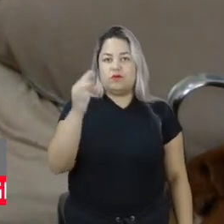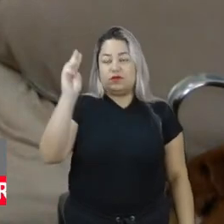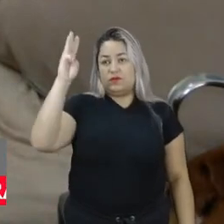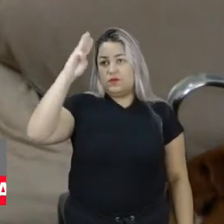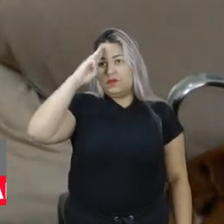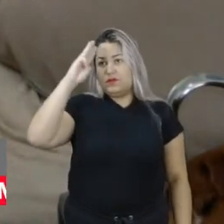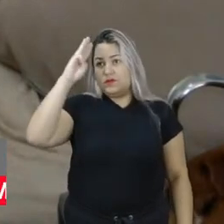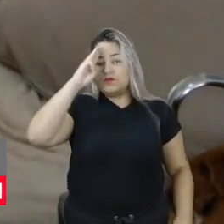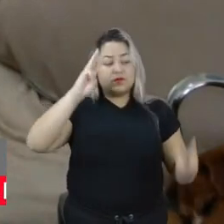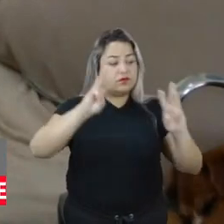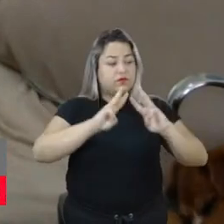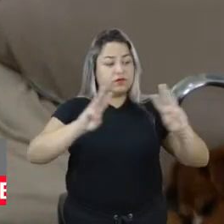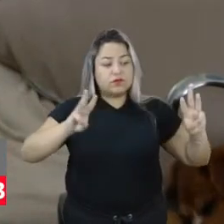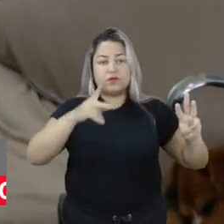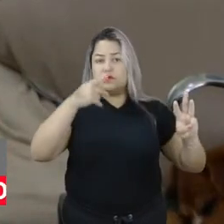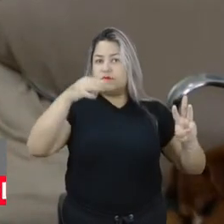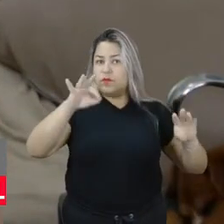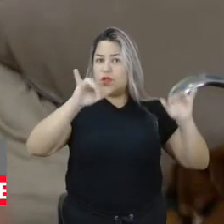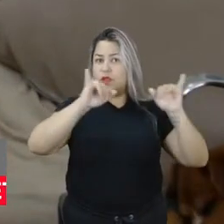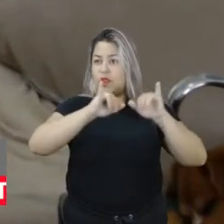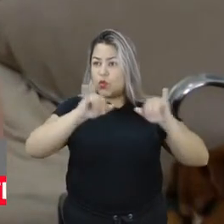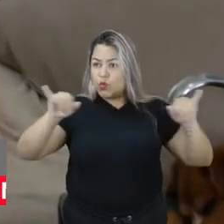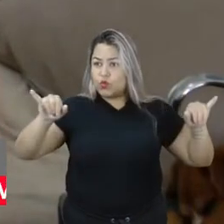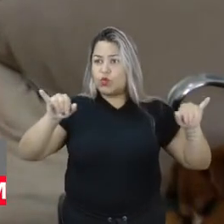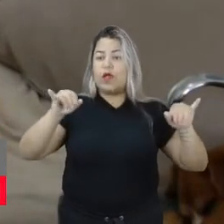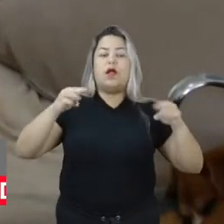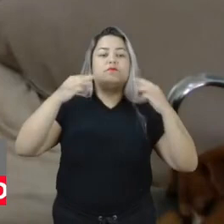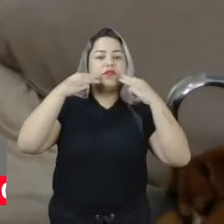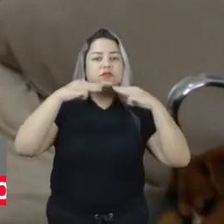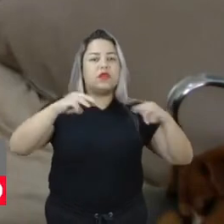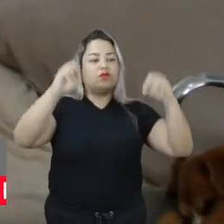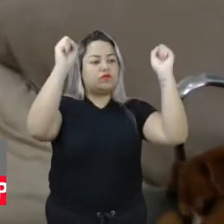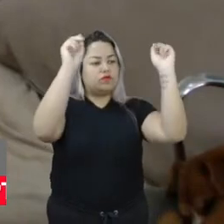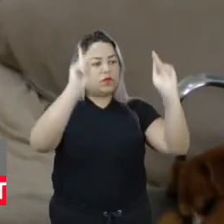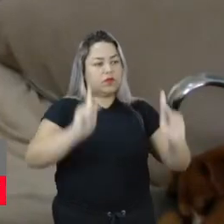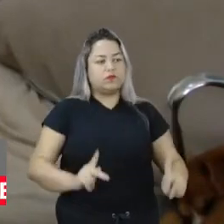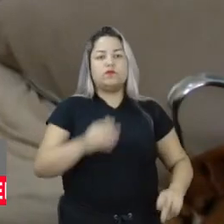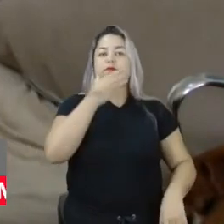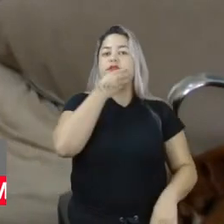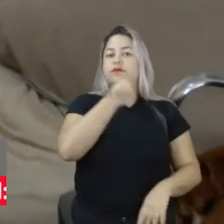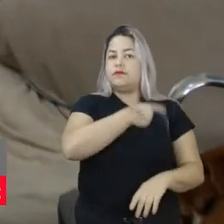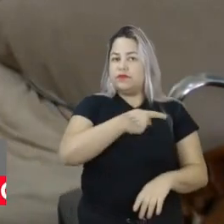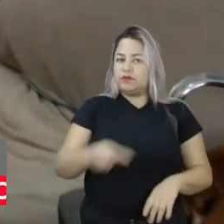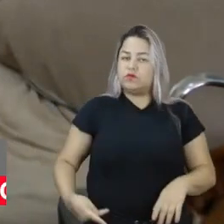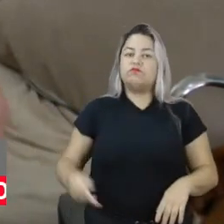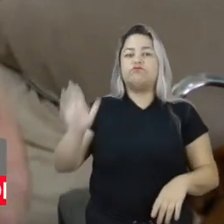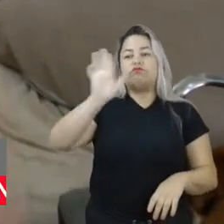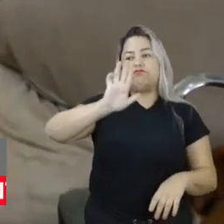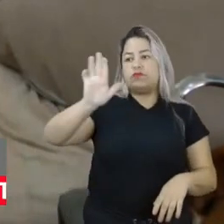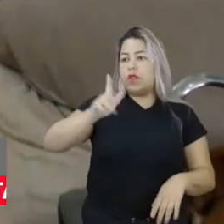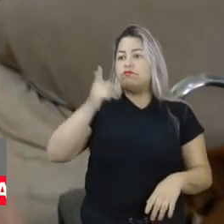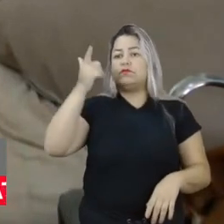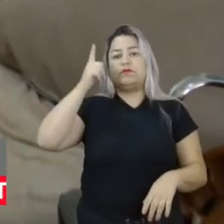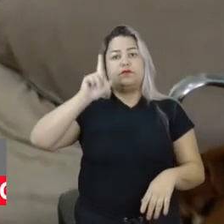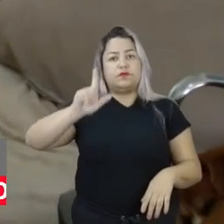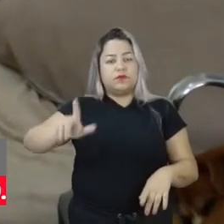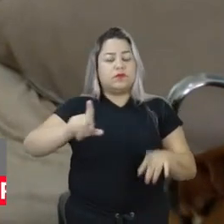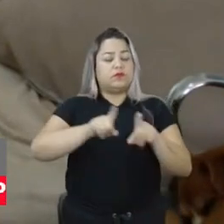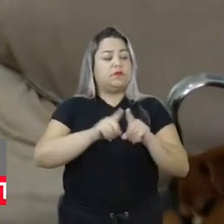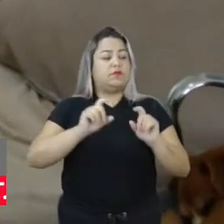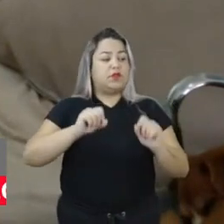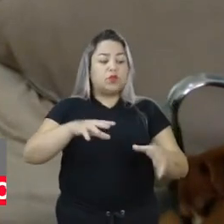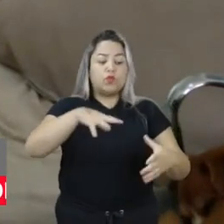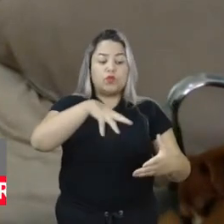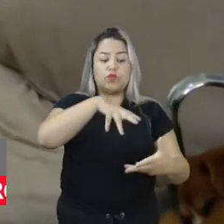site do PT noticiou justamente isso, que a mensagem de paz do presidente Lula tem ganhado cada vez mais adeptos no